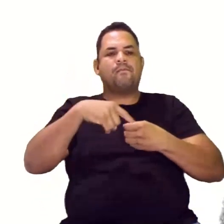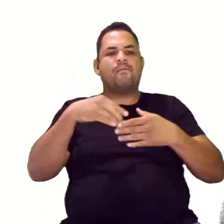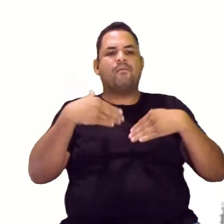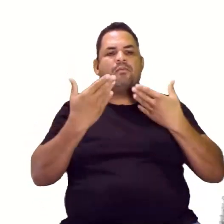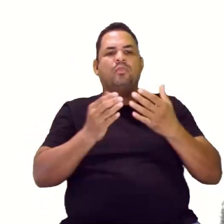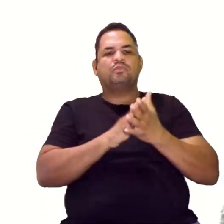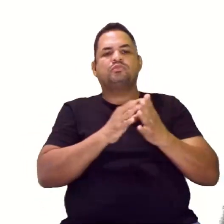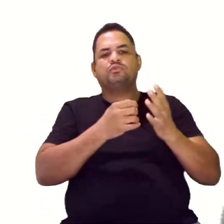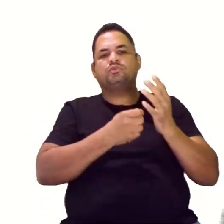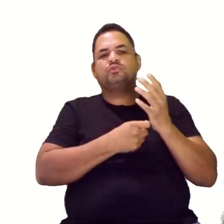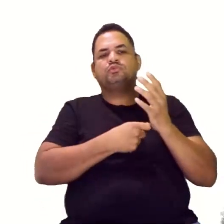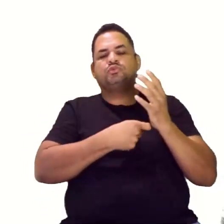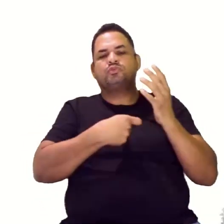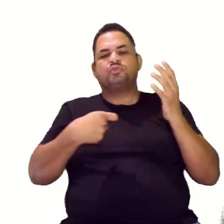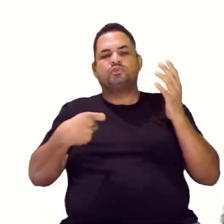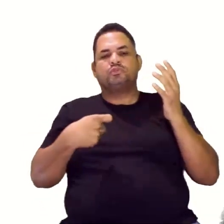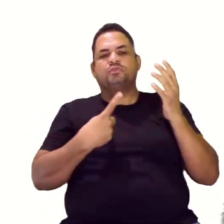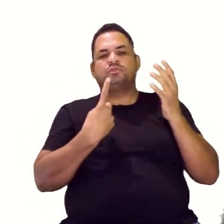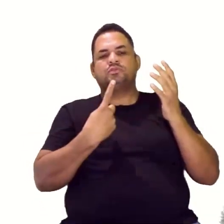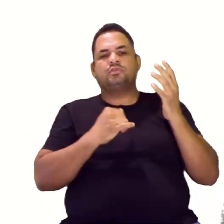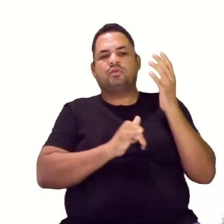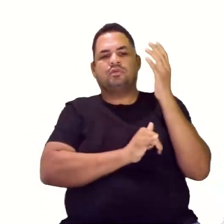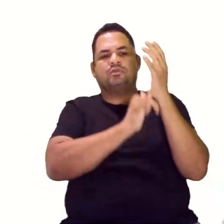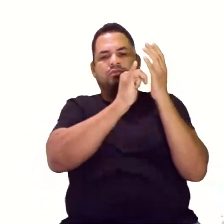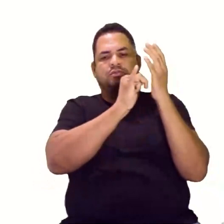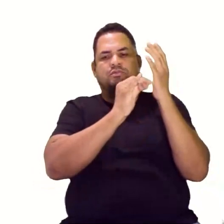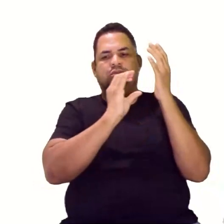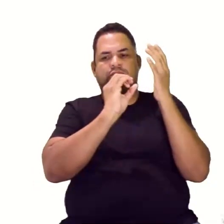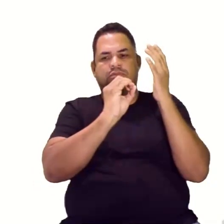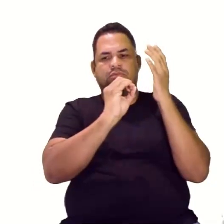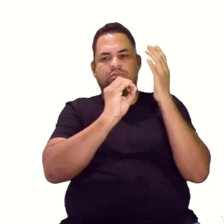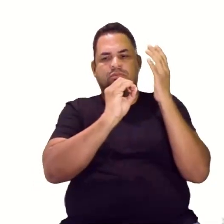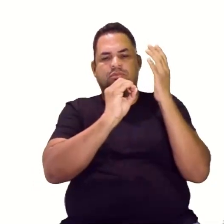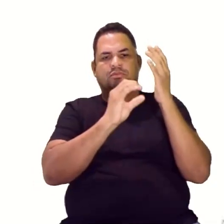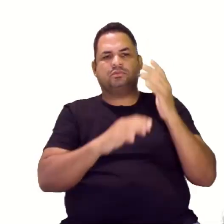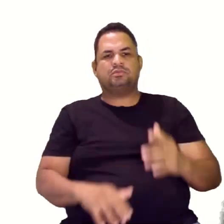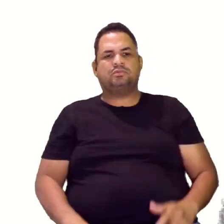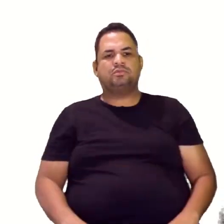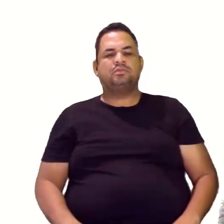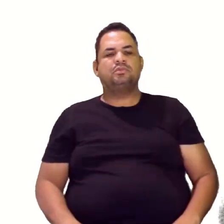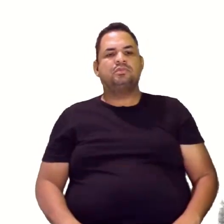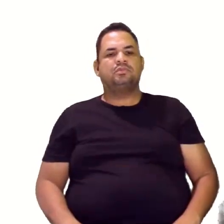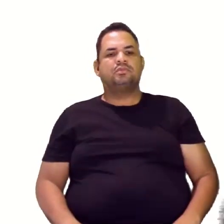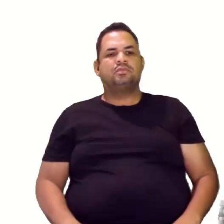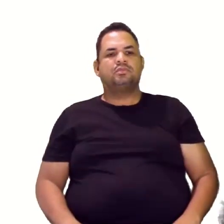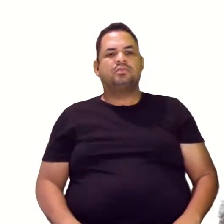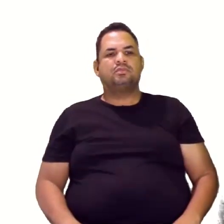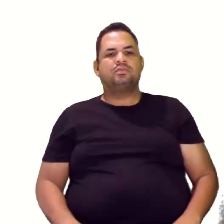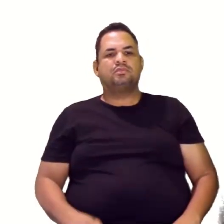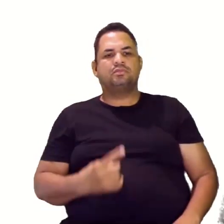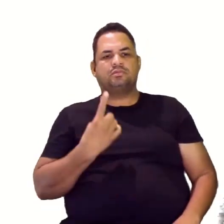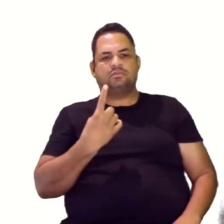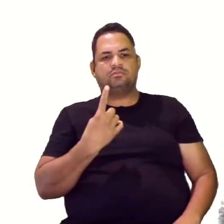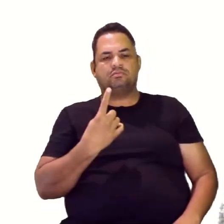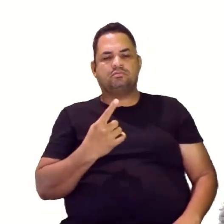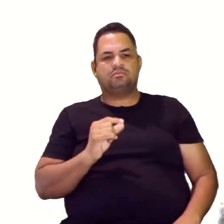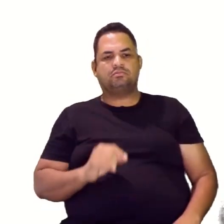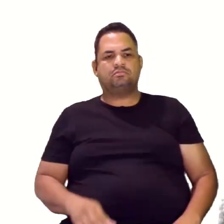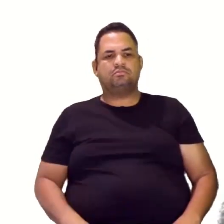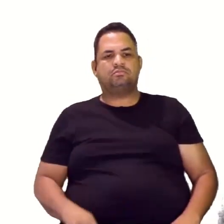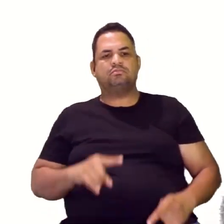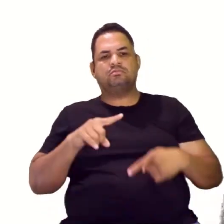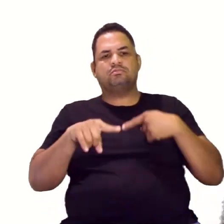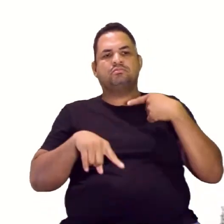pouquinho, quando o nosso x é 1, o nosso y é 0. Em cima do 1. Então, exatamente em cima do 1.